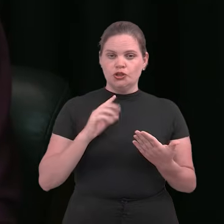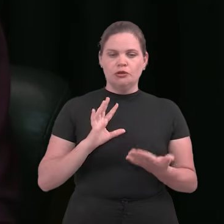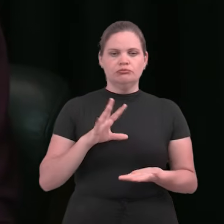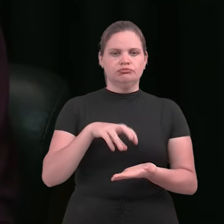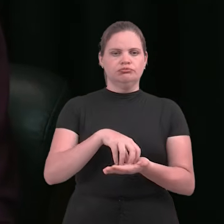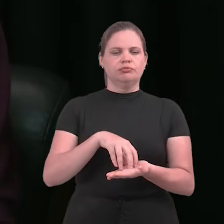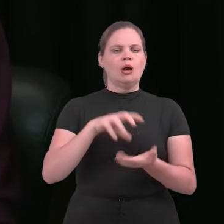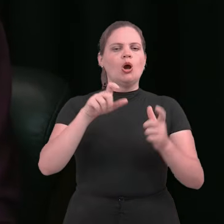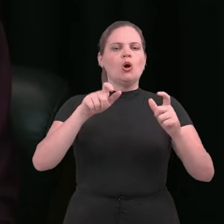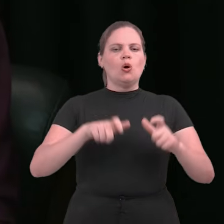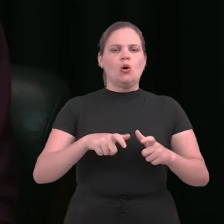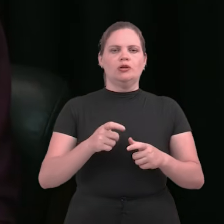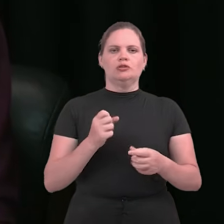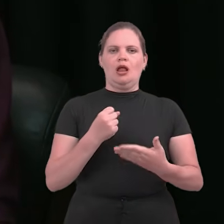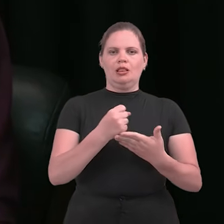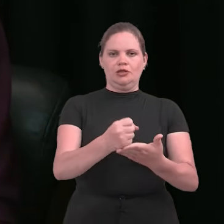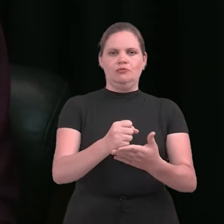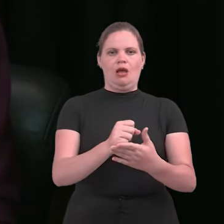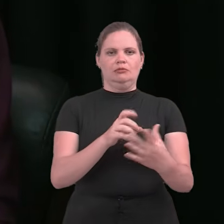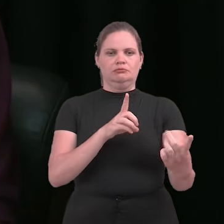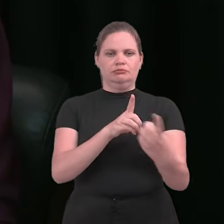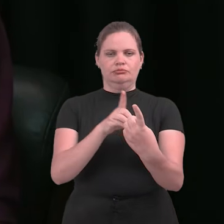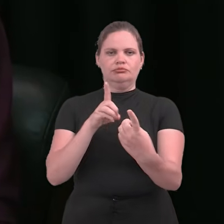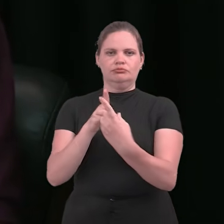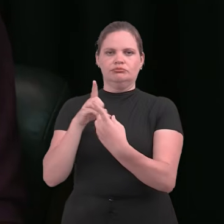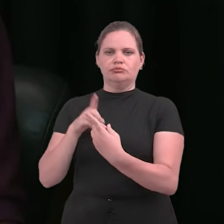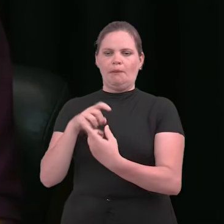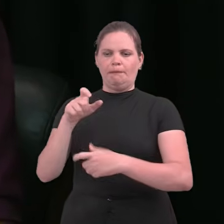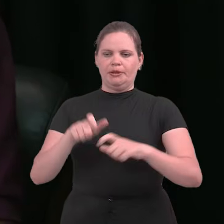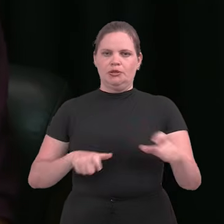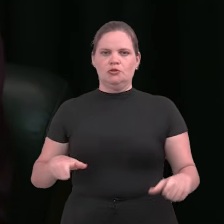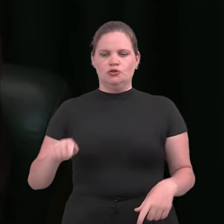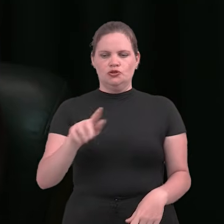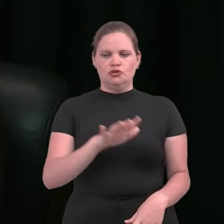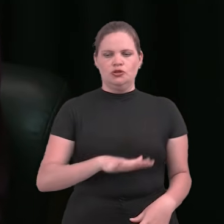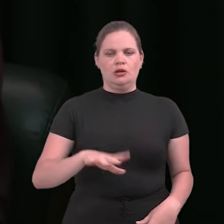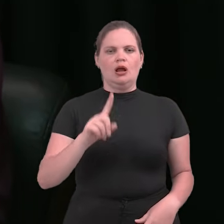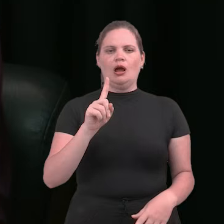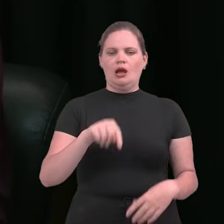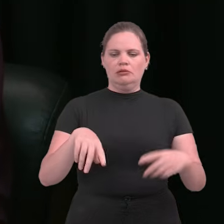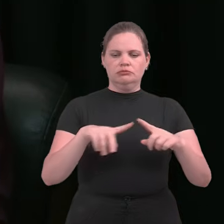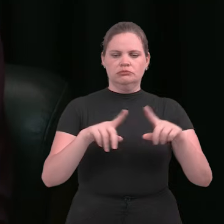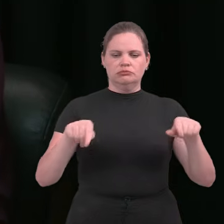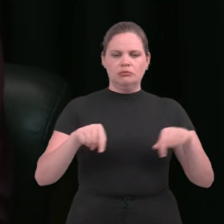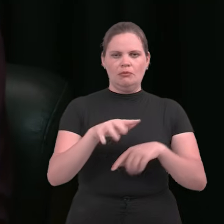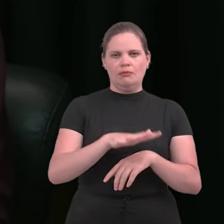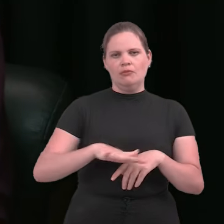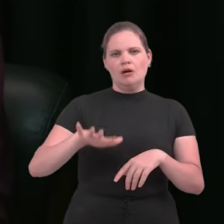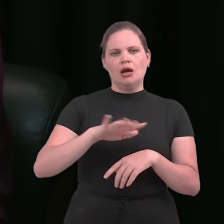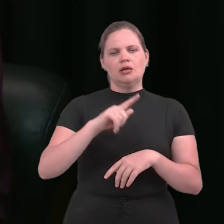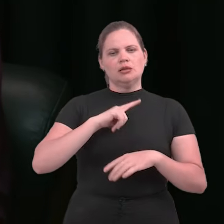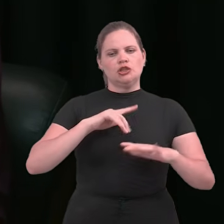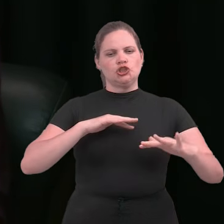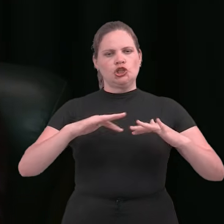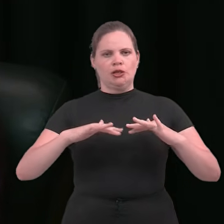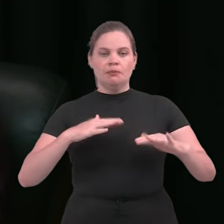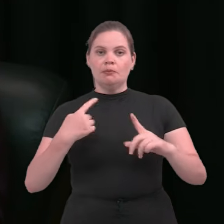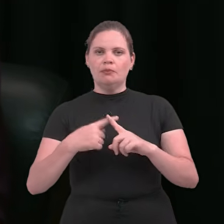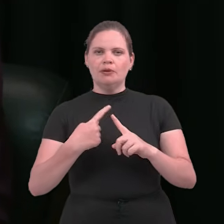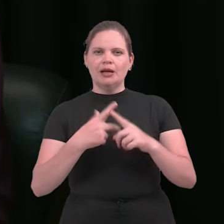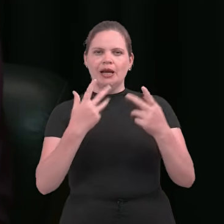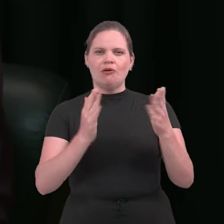atendimento ao público. É um setor bem dinâmico, assim, porque você tem que ter... É como se fosse um trabalho